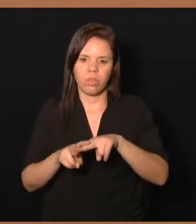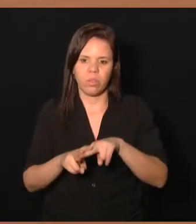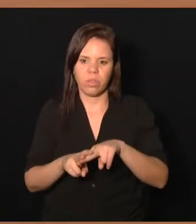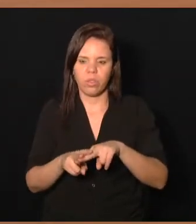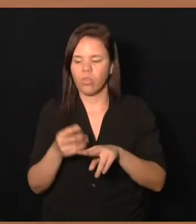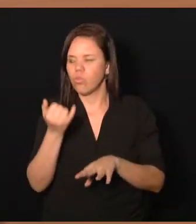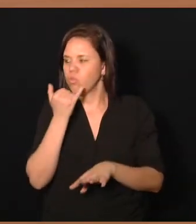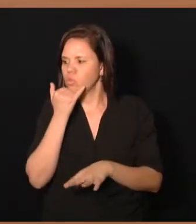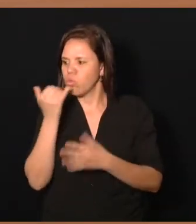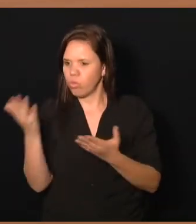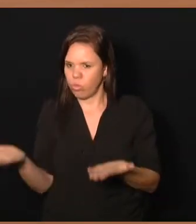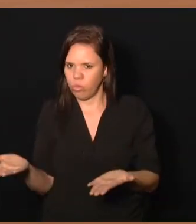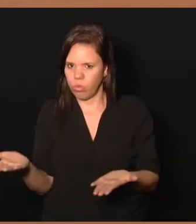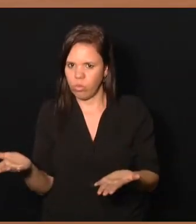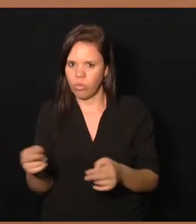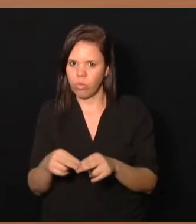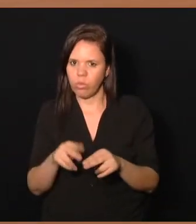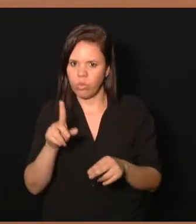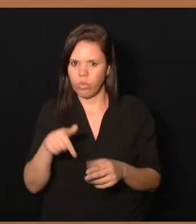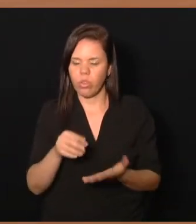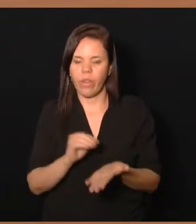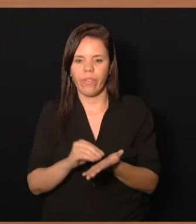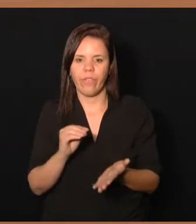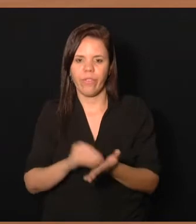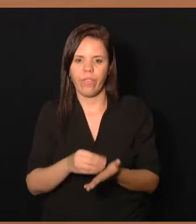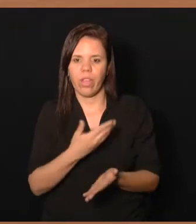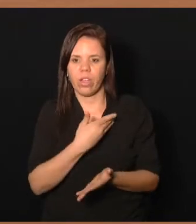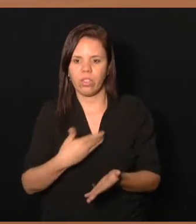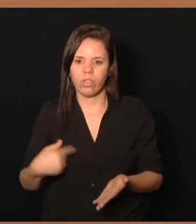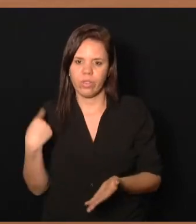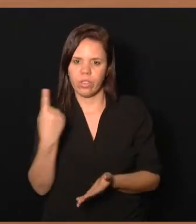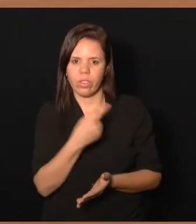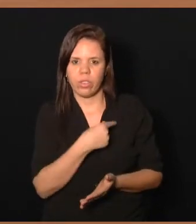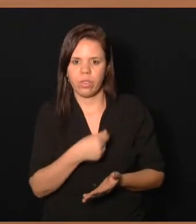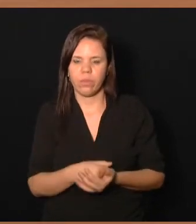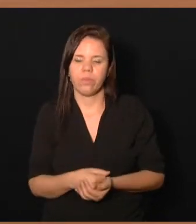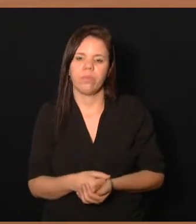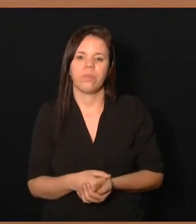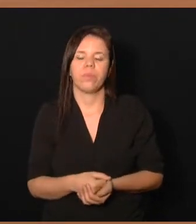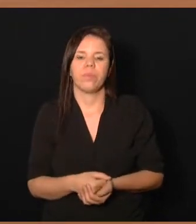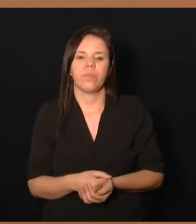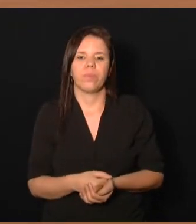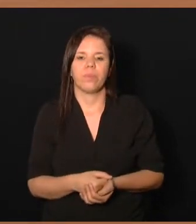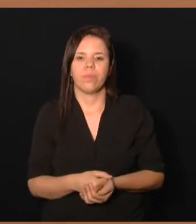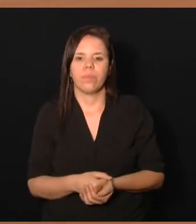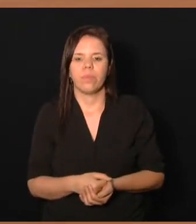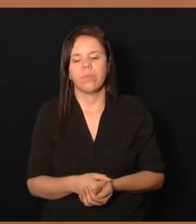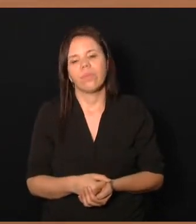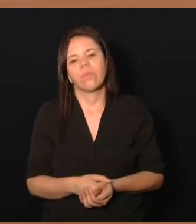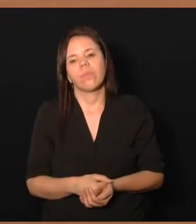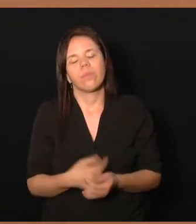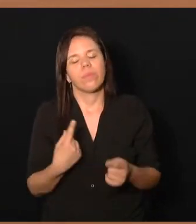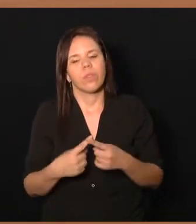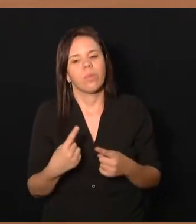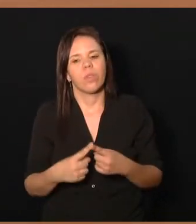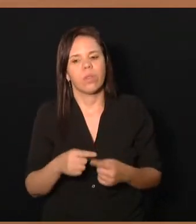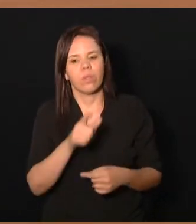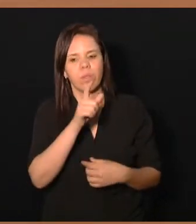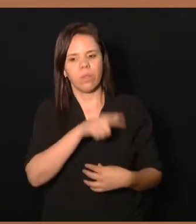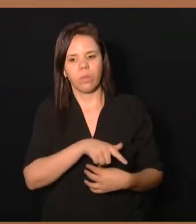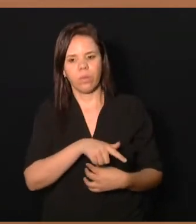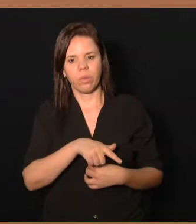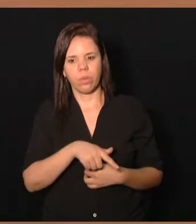Me desculpa. Por isso que isso é uma falha do poder público, é falha nossa. A falha é nossa, porque uma pessoa